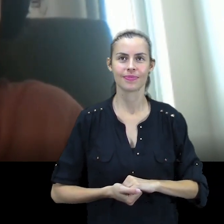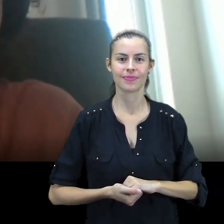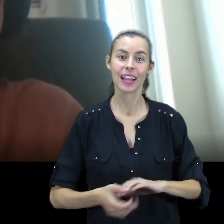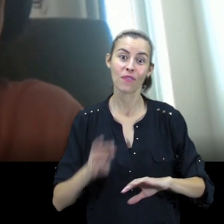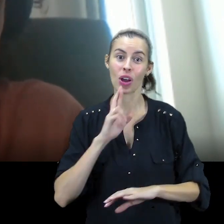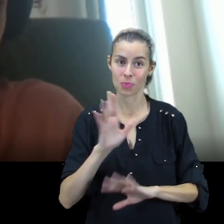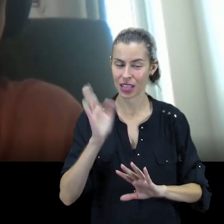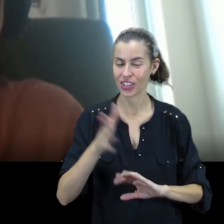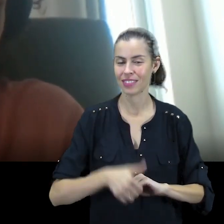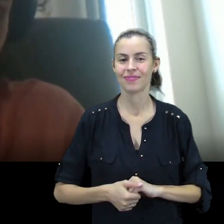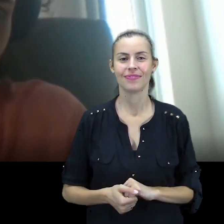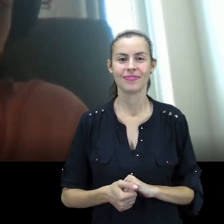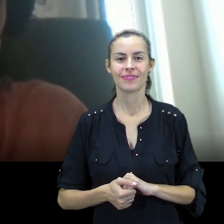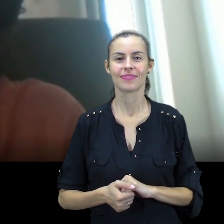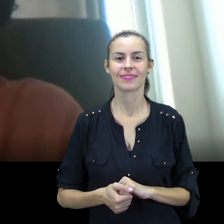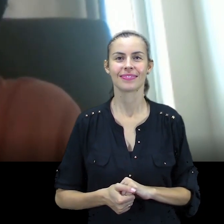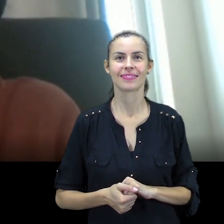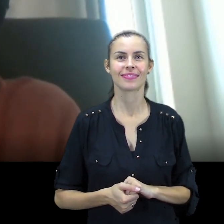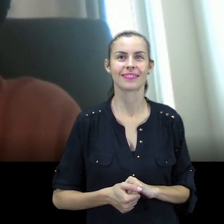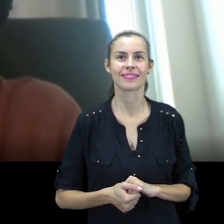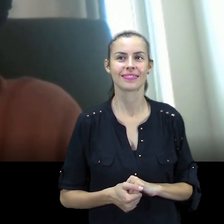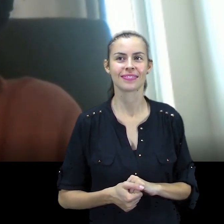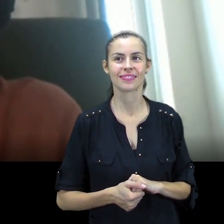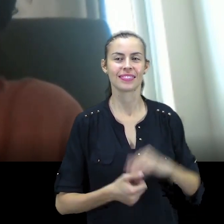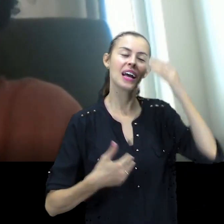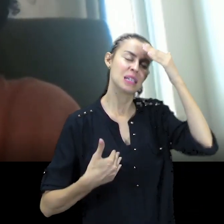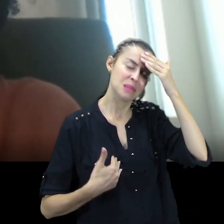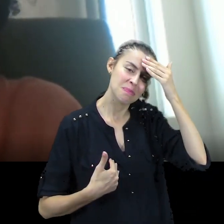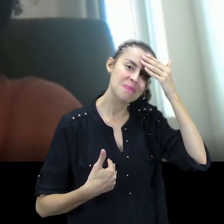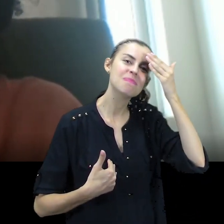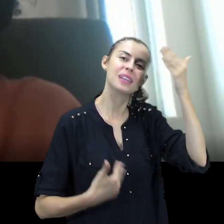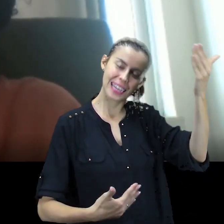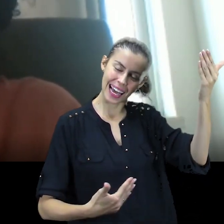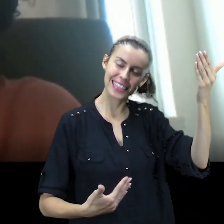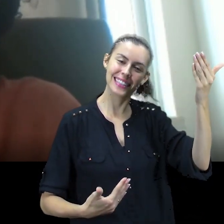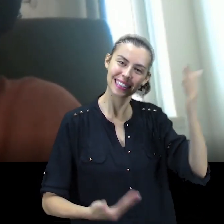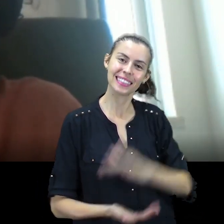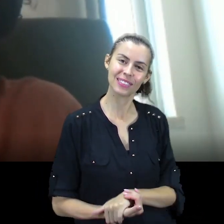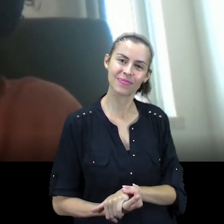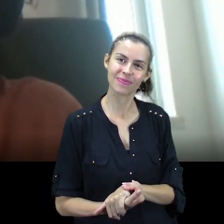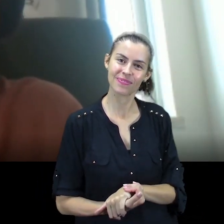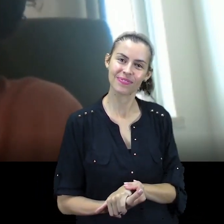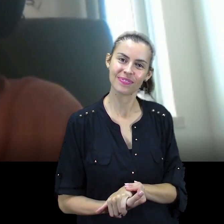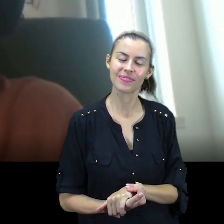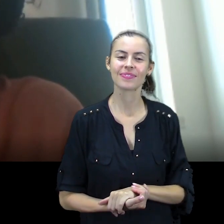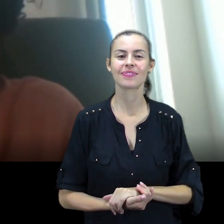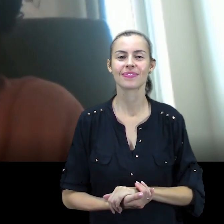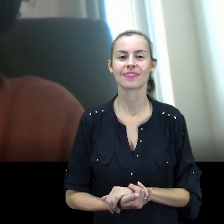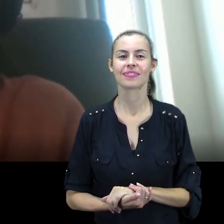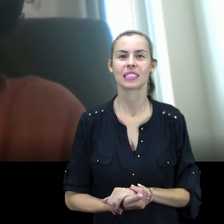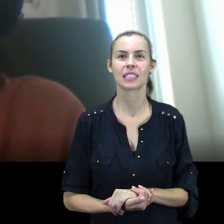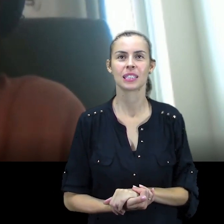a inclusão tanto da extensão quanto da formação da cidadania não pode ser um trabalho isolado de